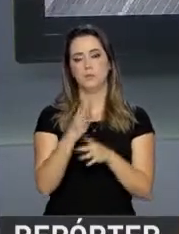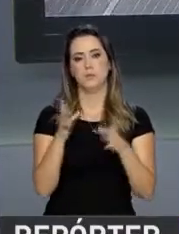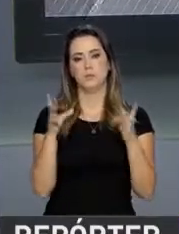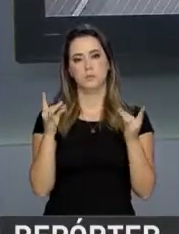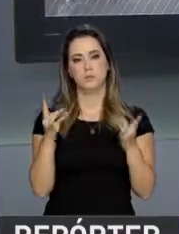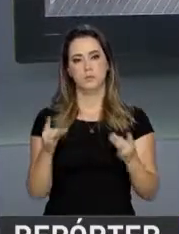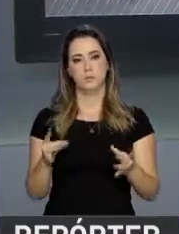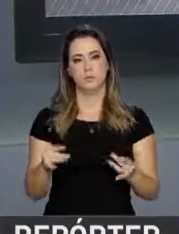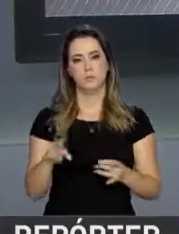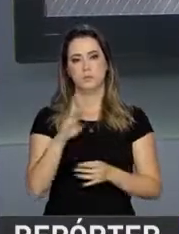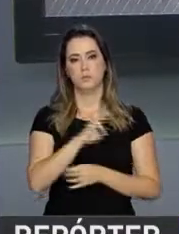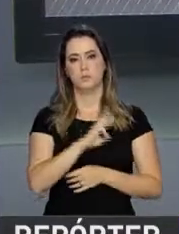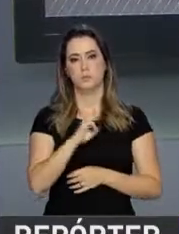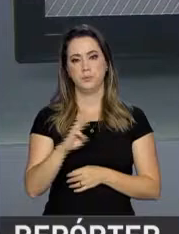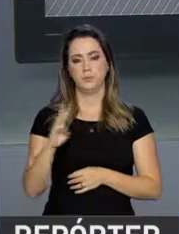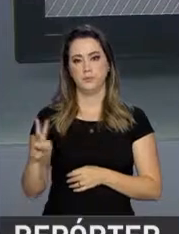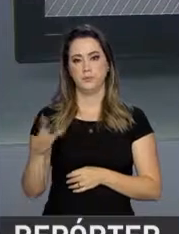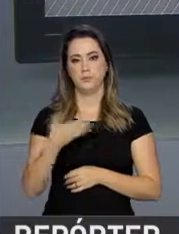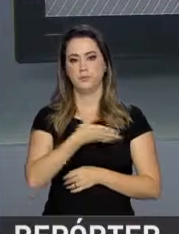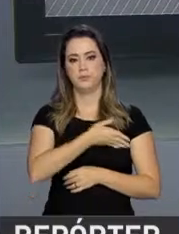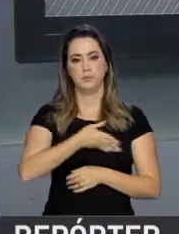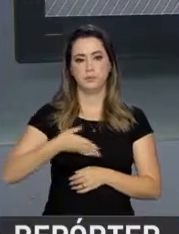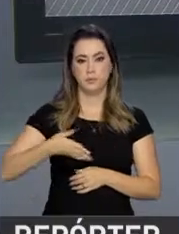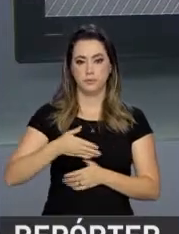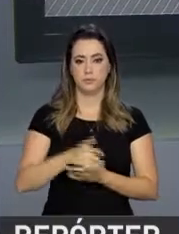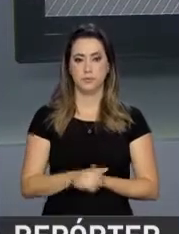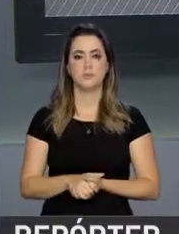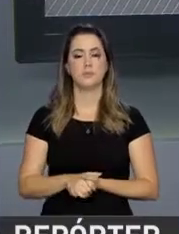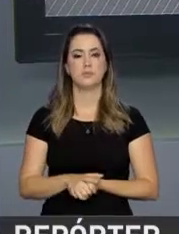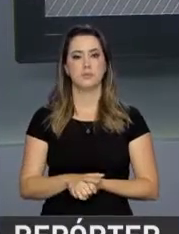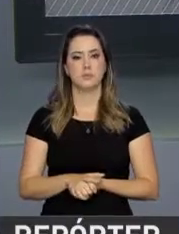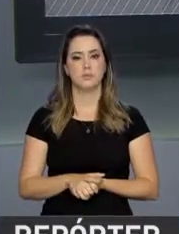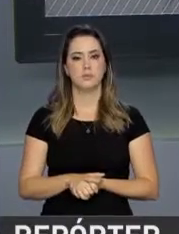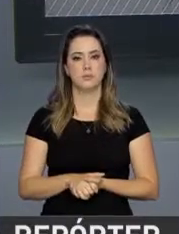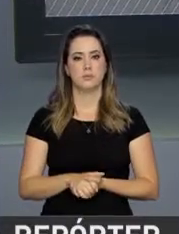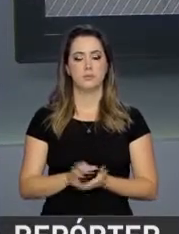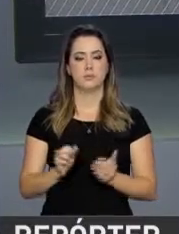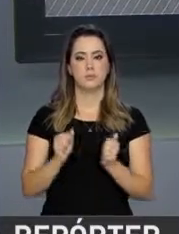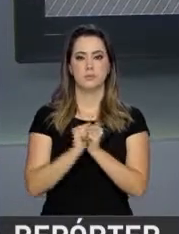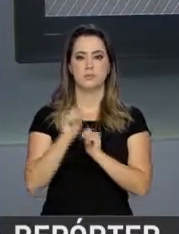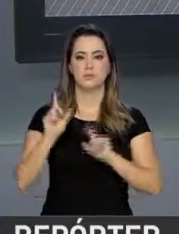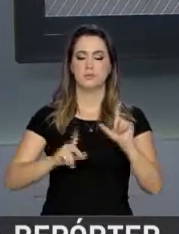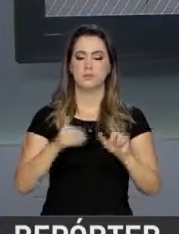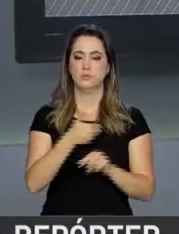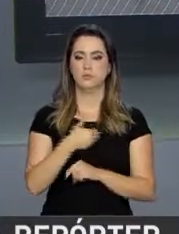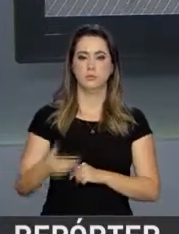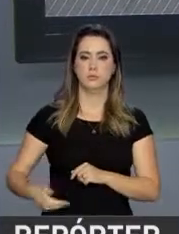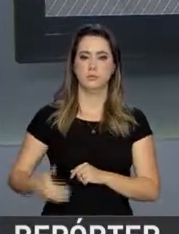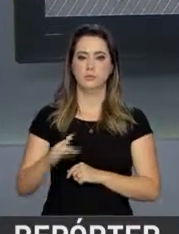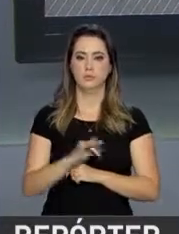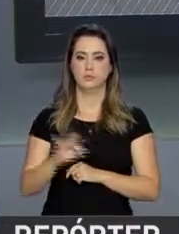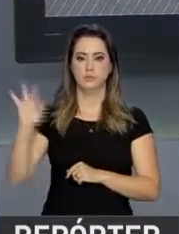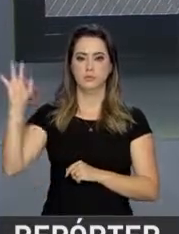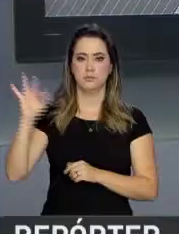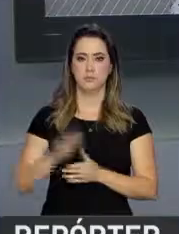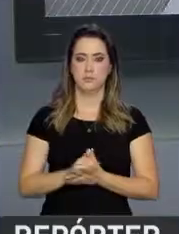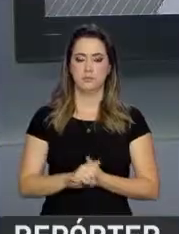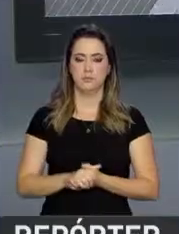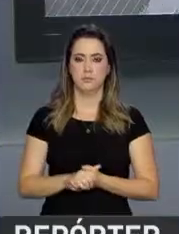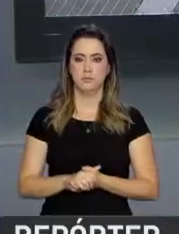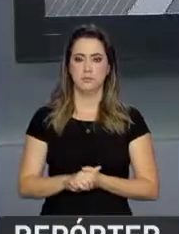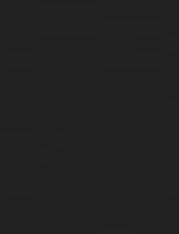reportagens no YouTube e toda a nossa programação também está na página da NBR na internet. Continue com a gente na NBR, a TV do